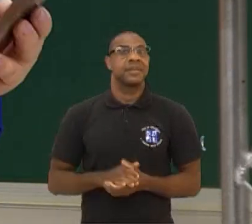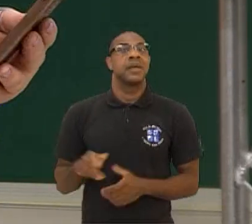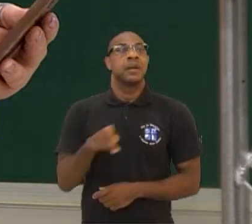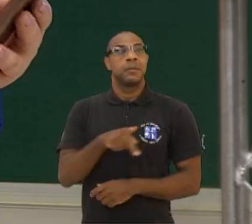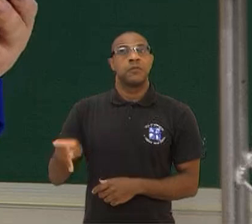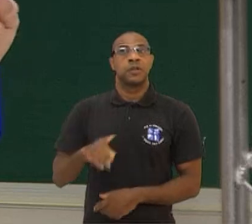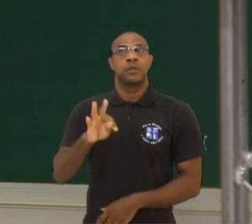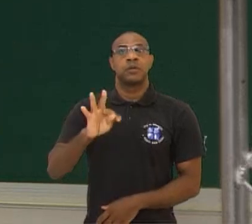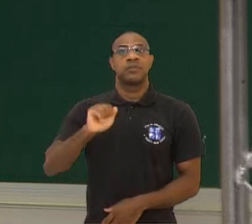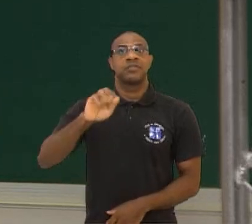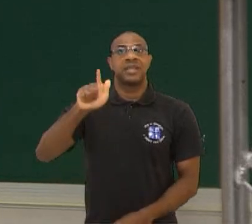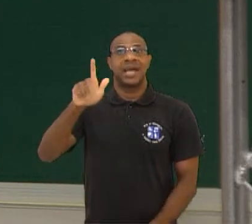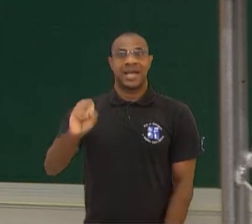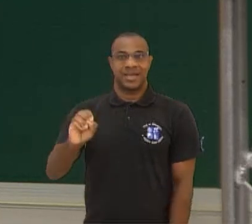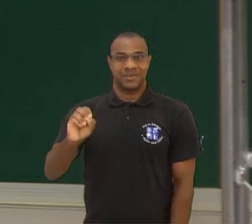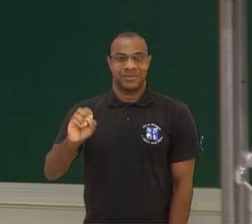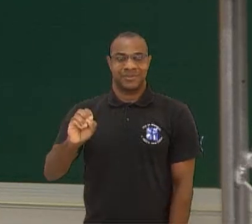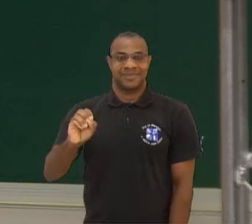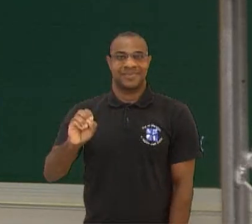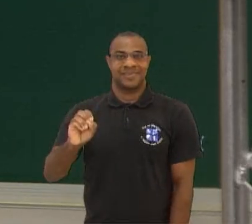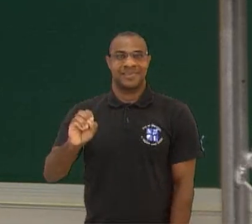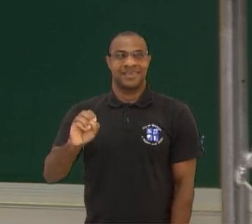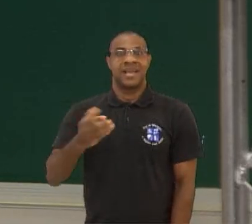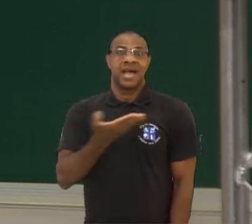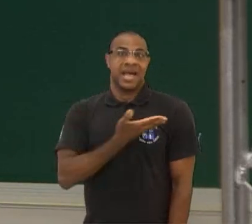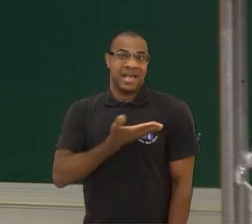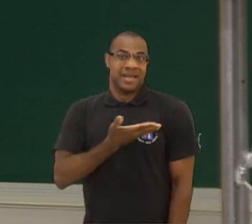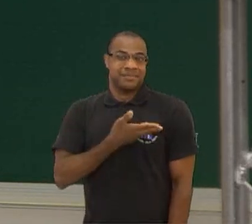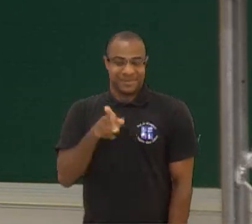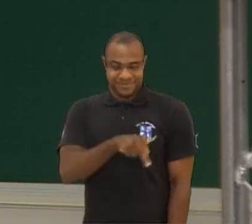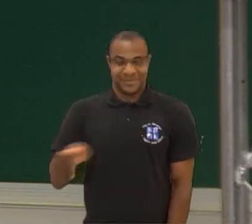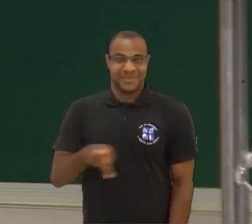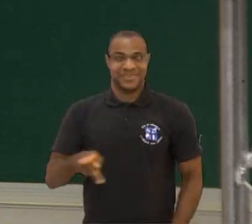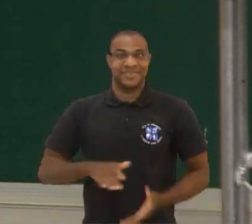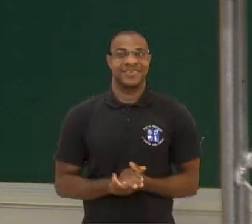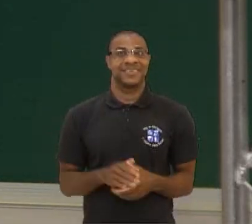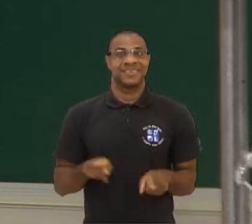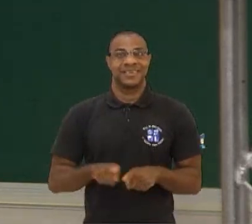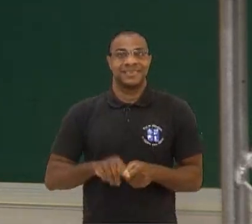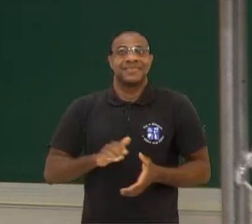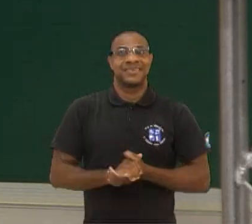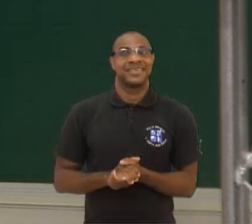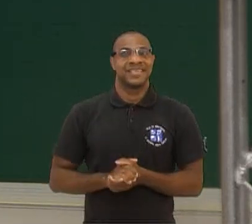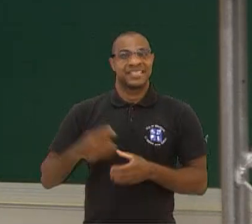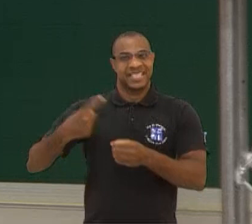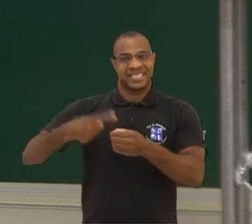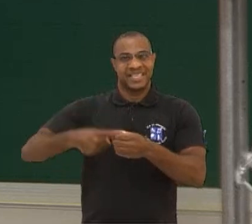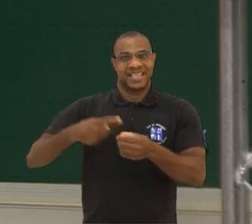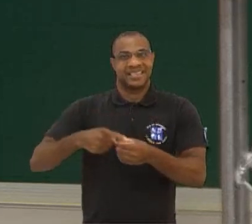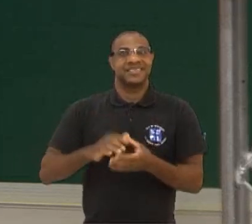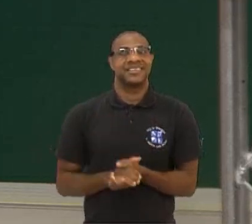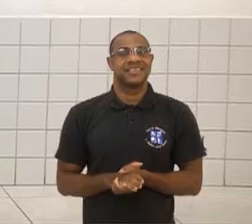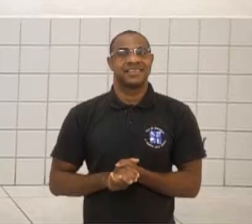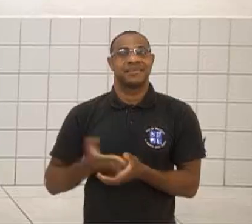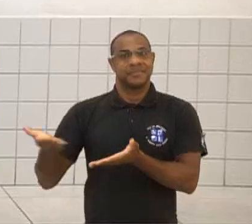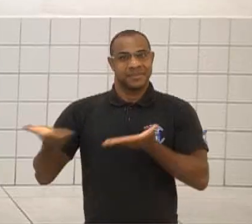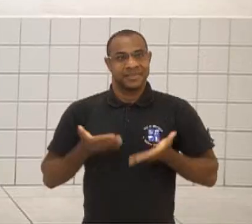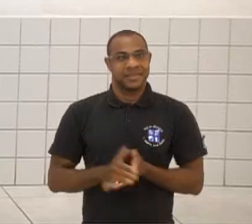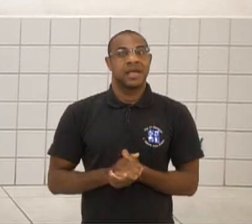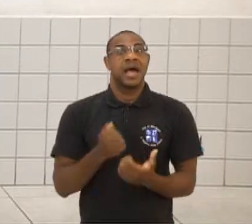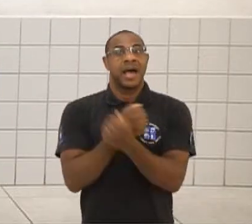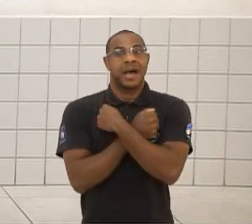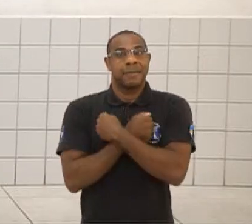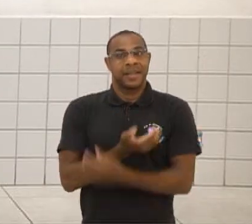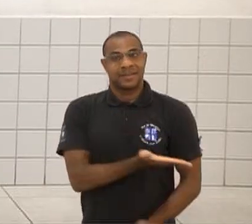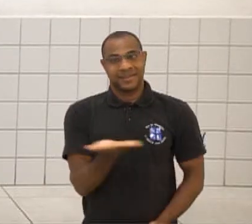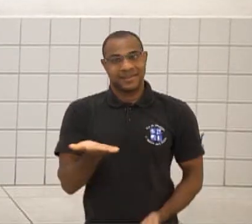professor Tiago, olha que coisa boa, colegas nossos de profissão, de Imbituva. Seja bem-vindo, professor. Mandar um abraço